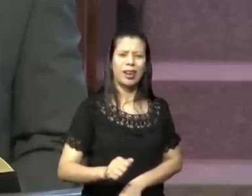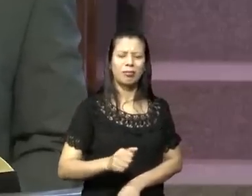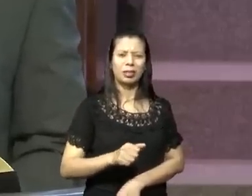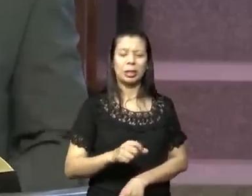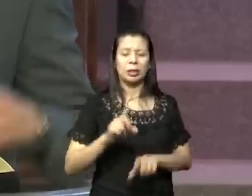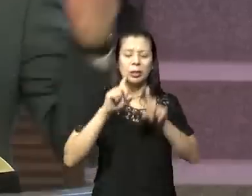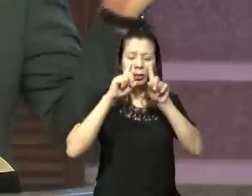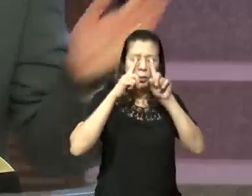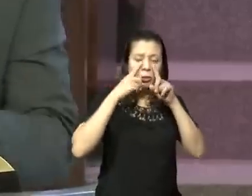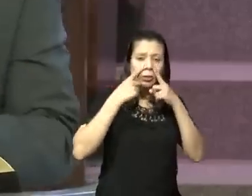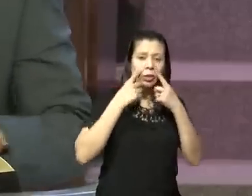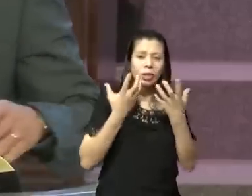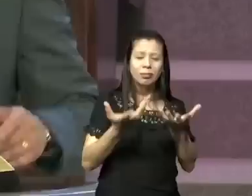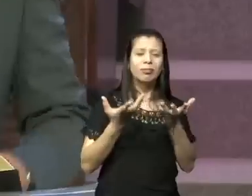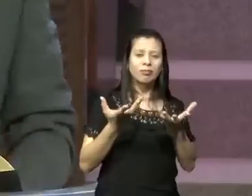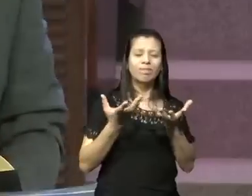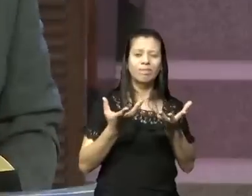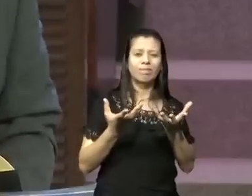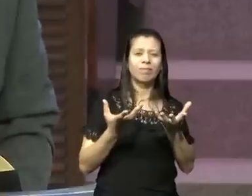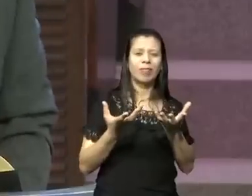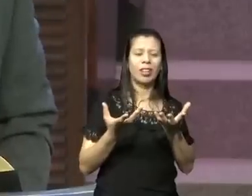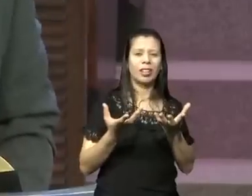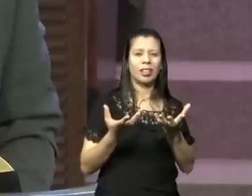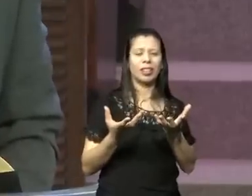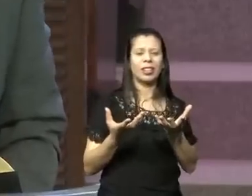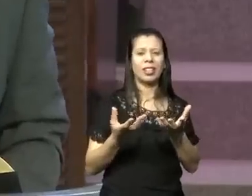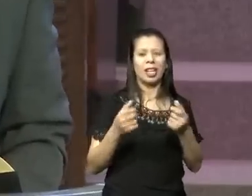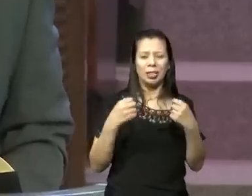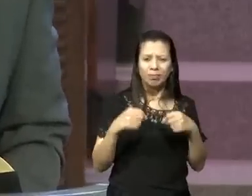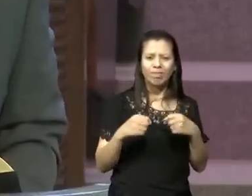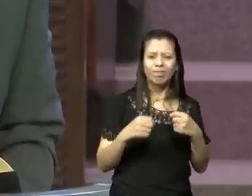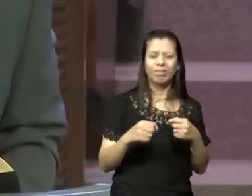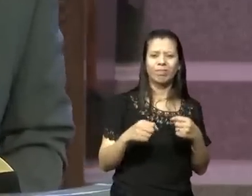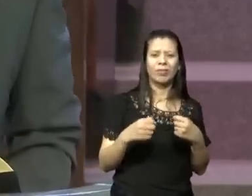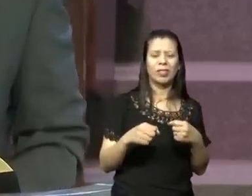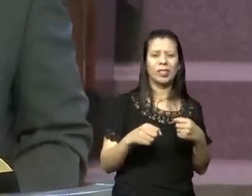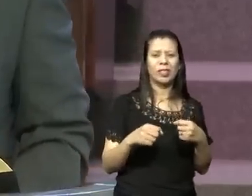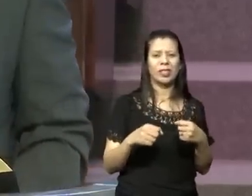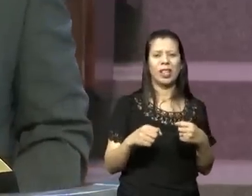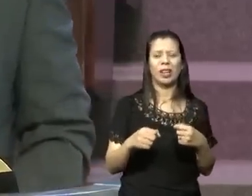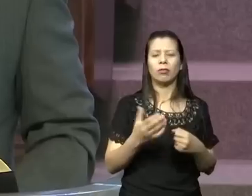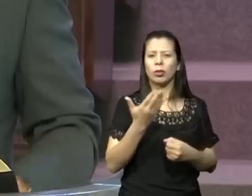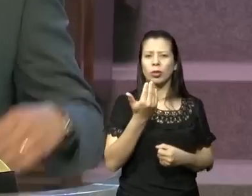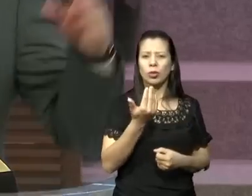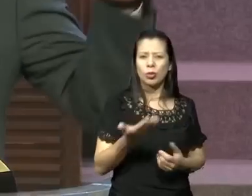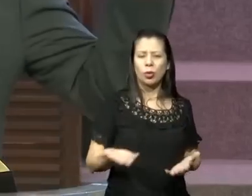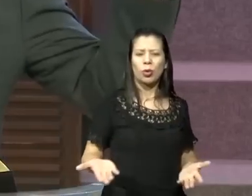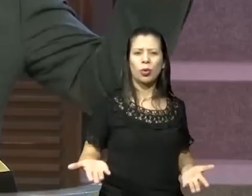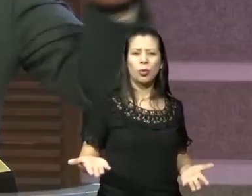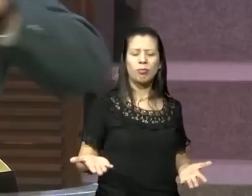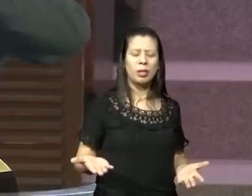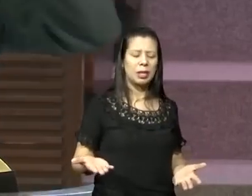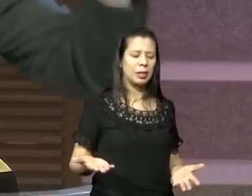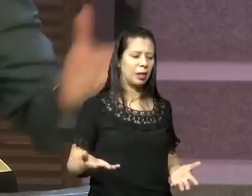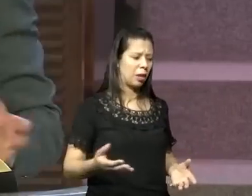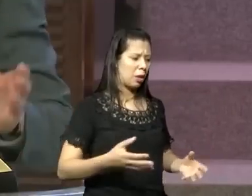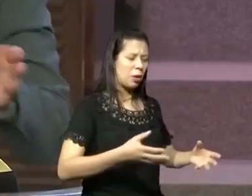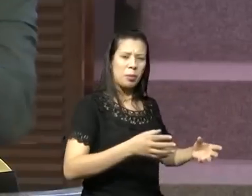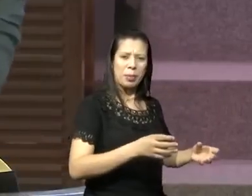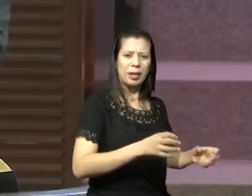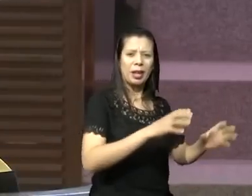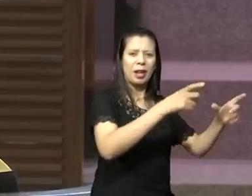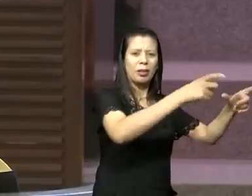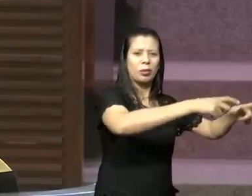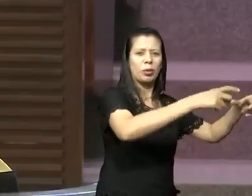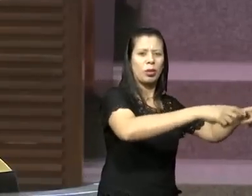eu peguei a comida que tinha que você traz que você não sabe quantos Milagres a igreja tem feito e eu peguei pequeno e Montamos uma